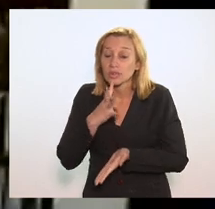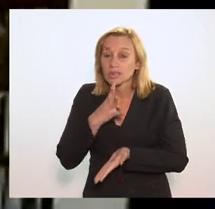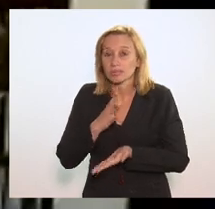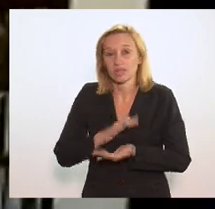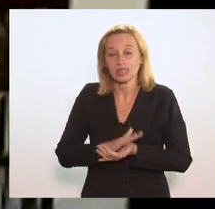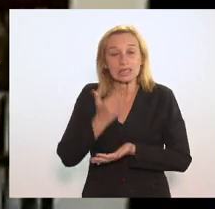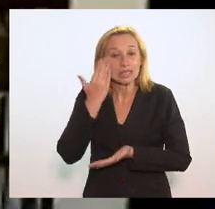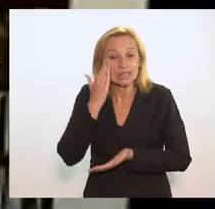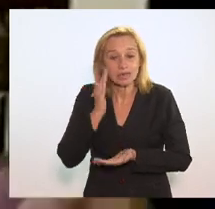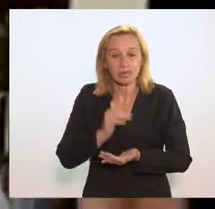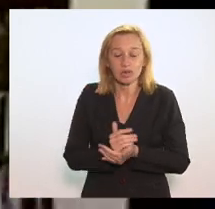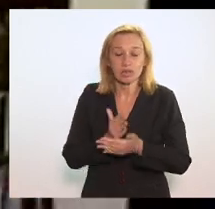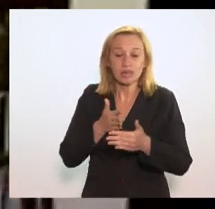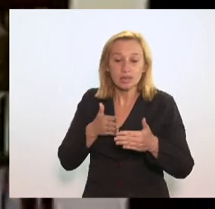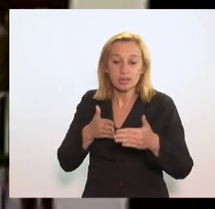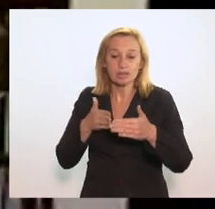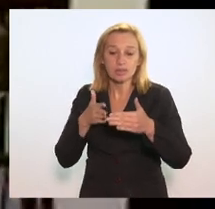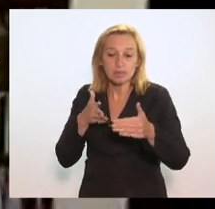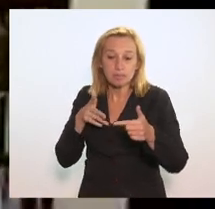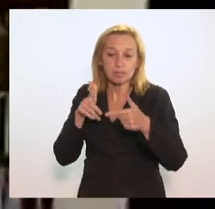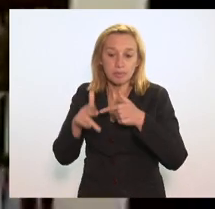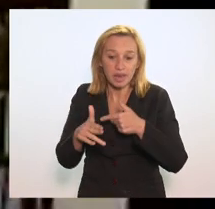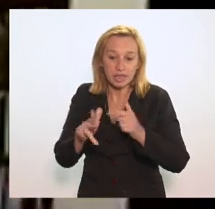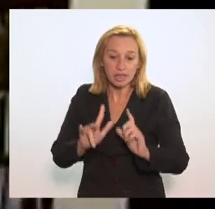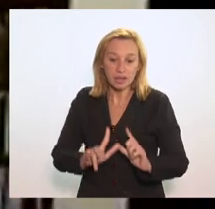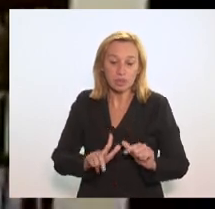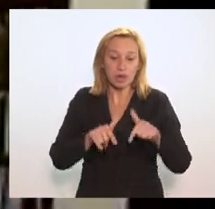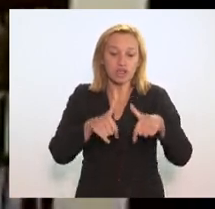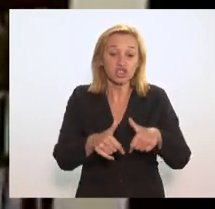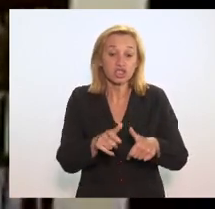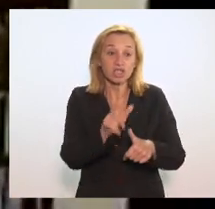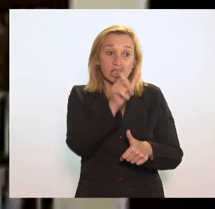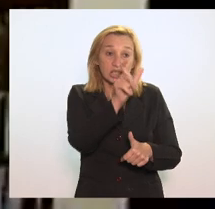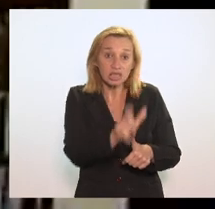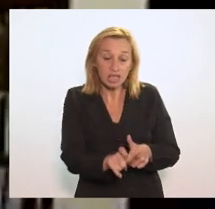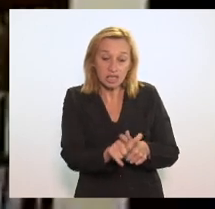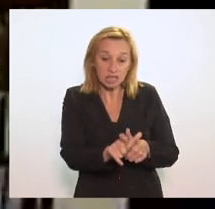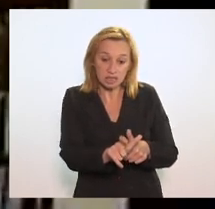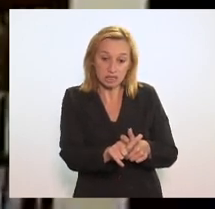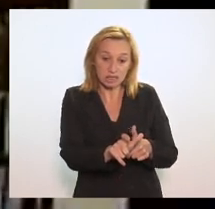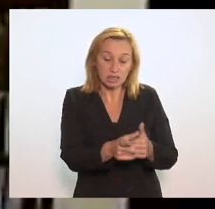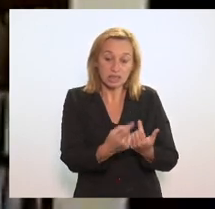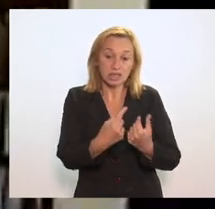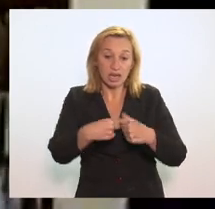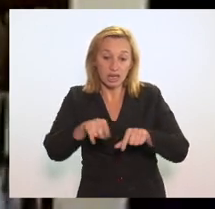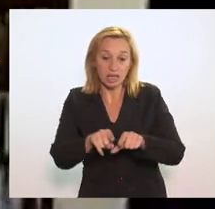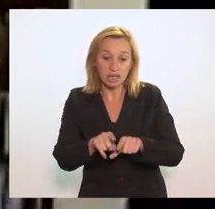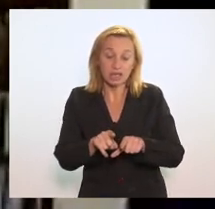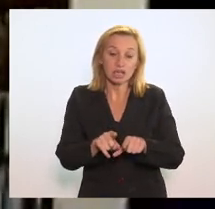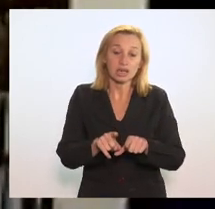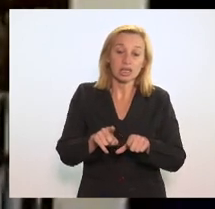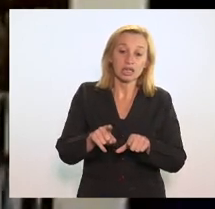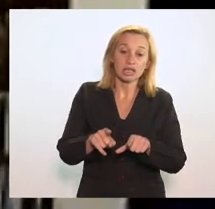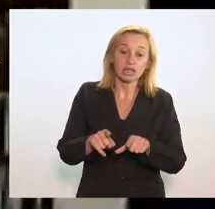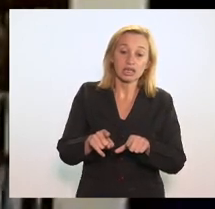a ação destes que atacam aqueles que defendem a